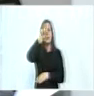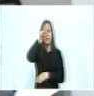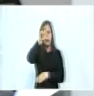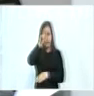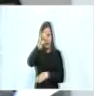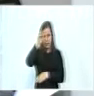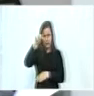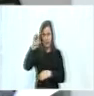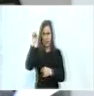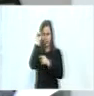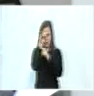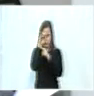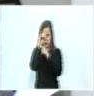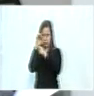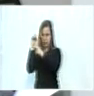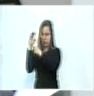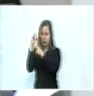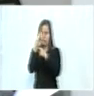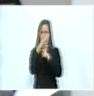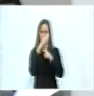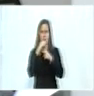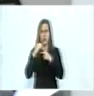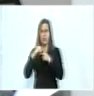Iluminação da parte interna dos cemitérios